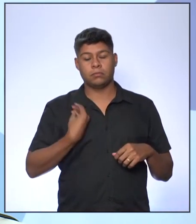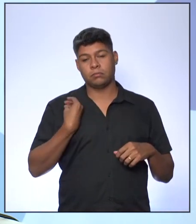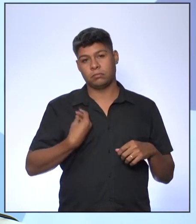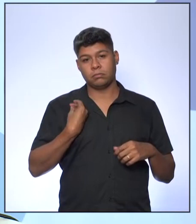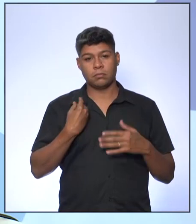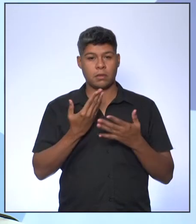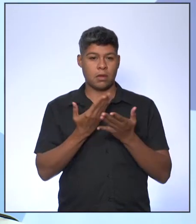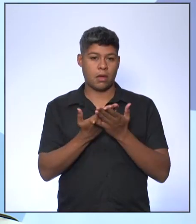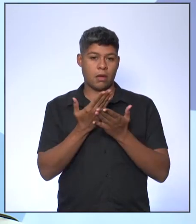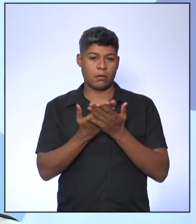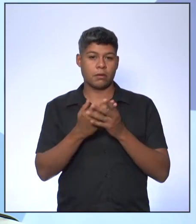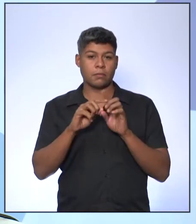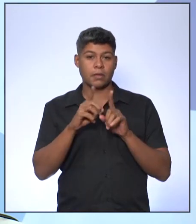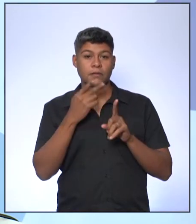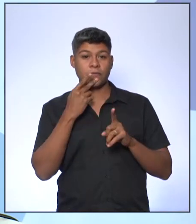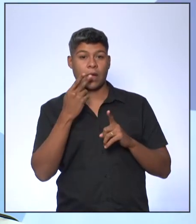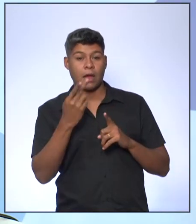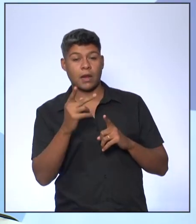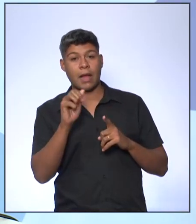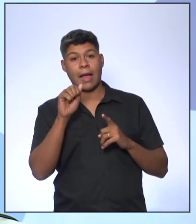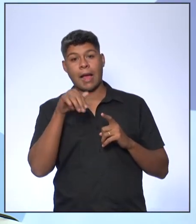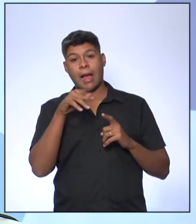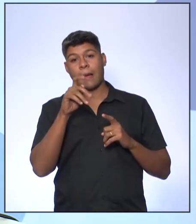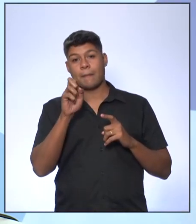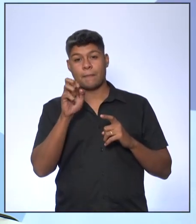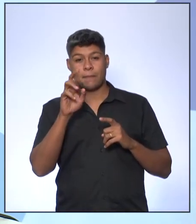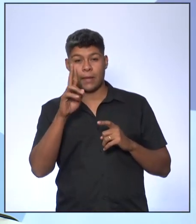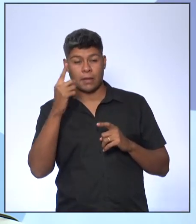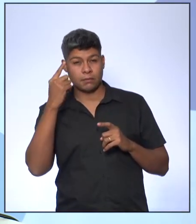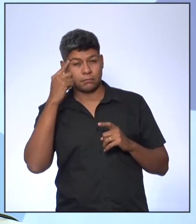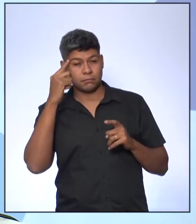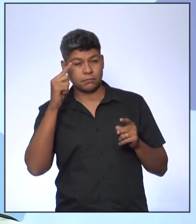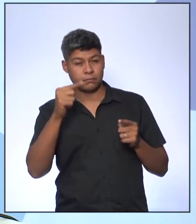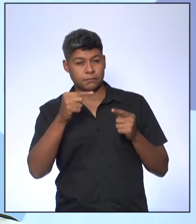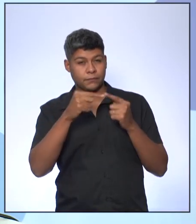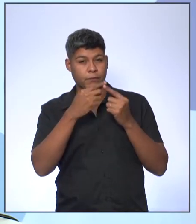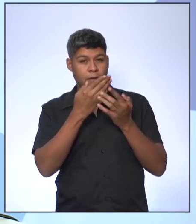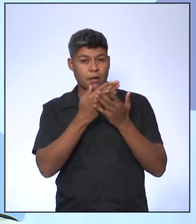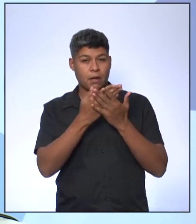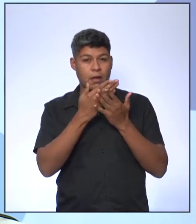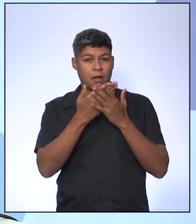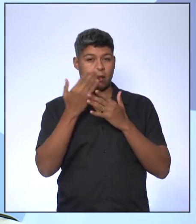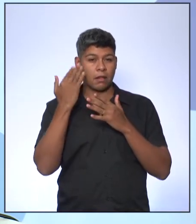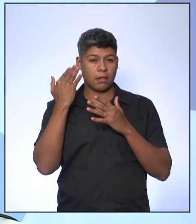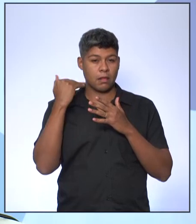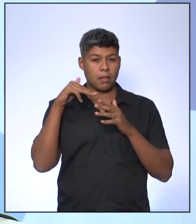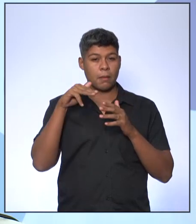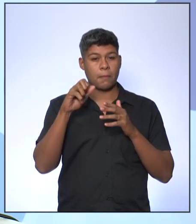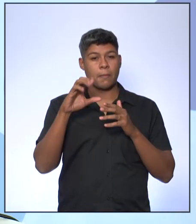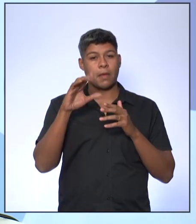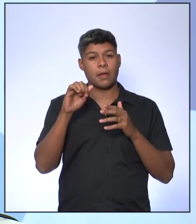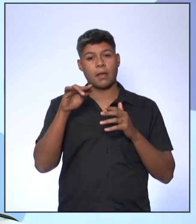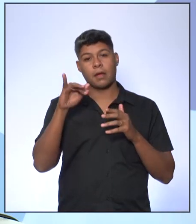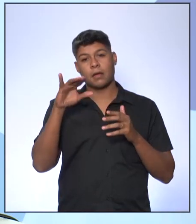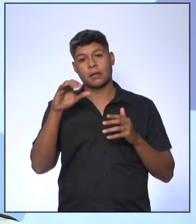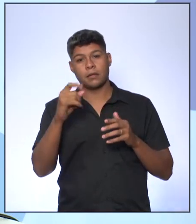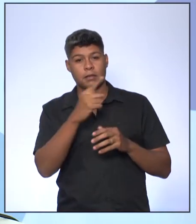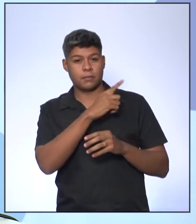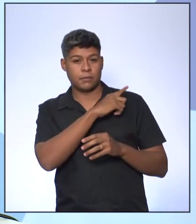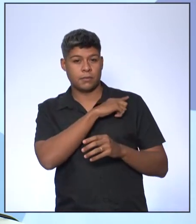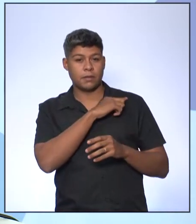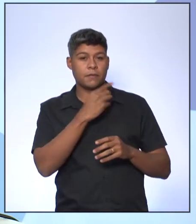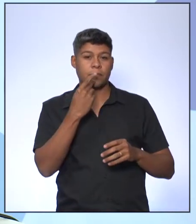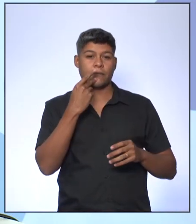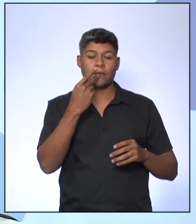na aula, mas como eu falei de ampere, aí você precisava lembrar das aulas aí de mecânica um pouquinho anterior, né, no primeiro ano, que